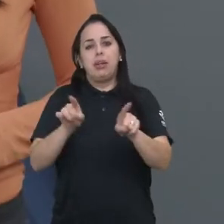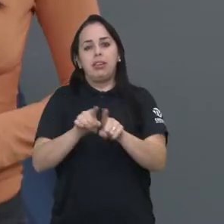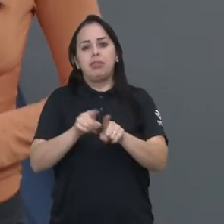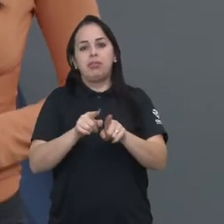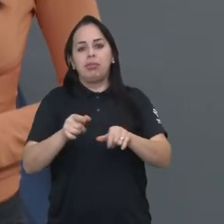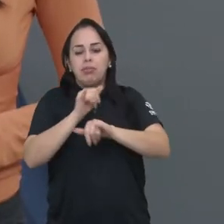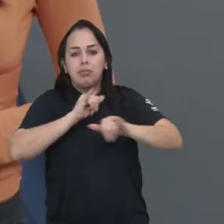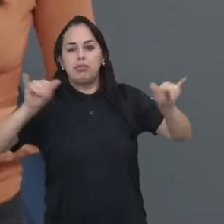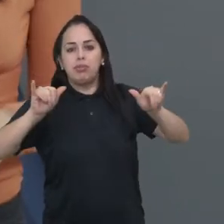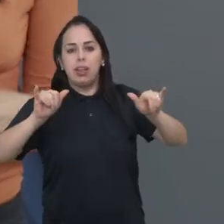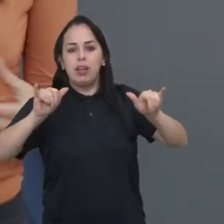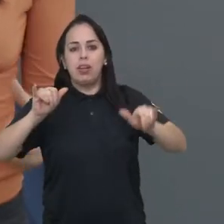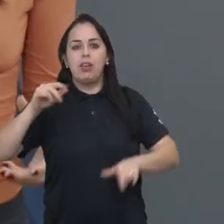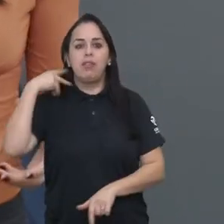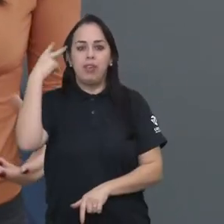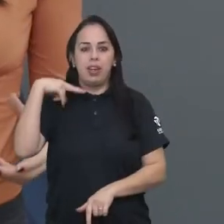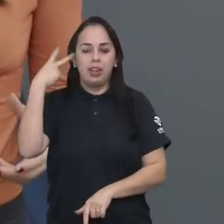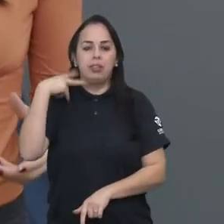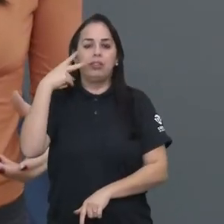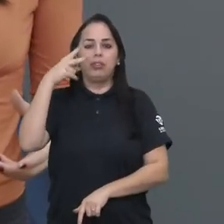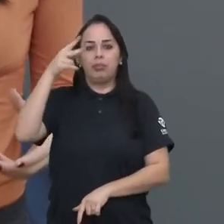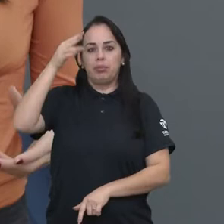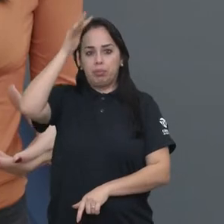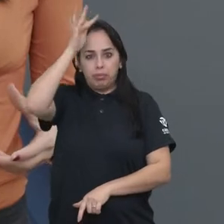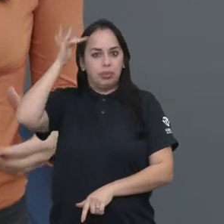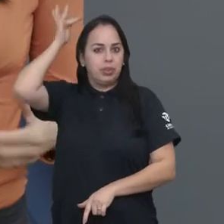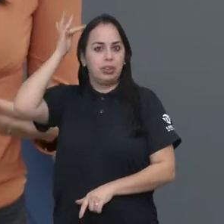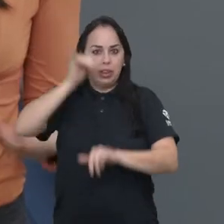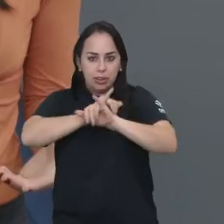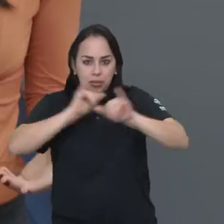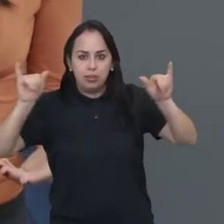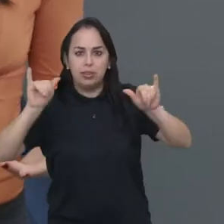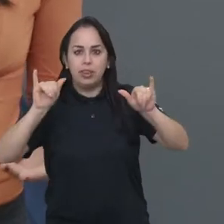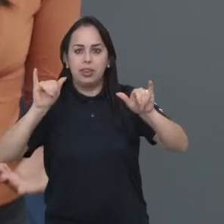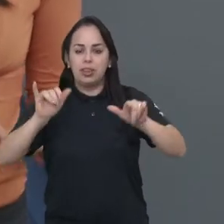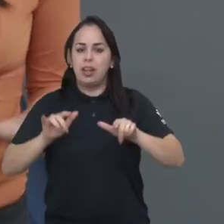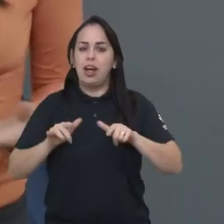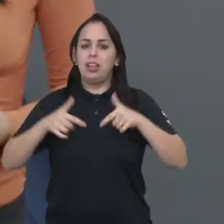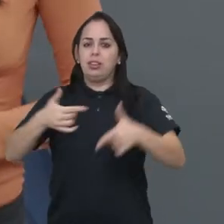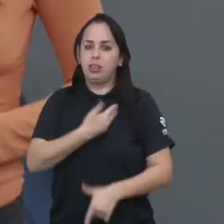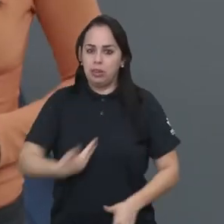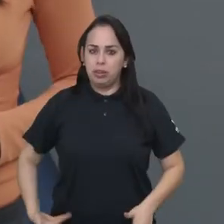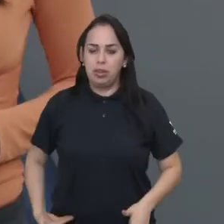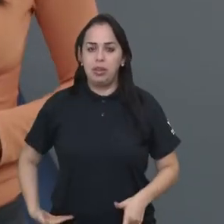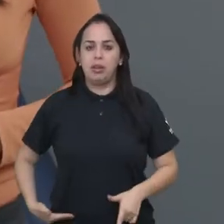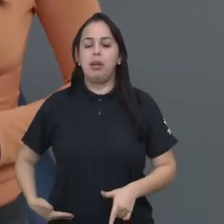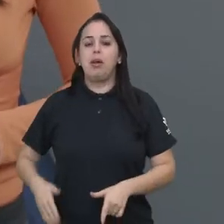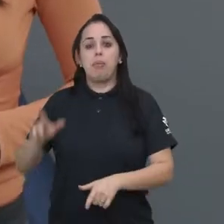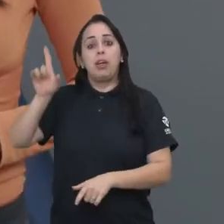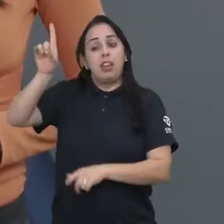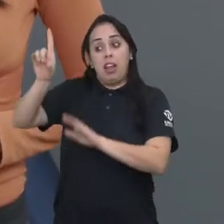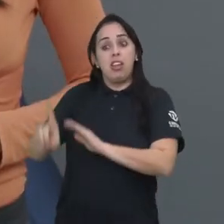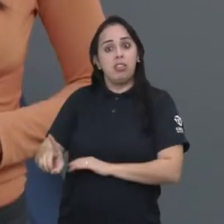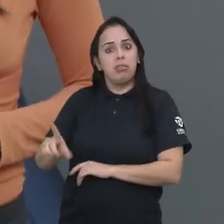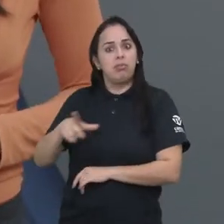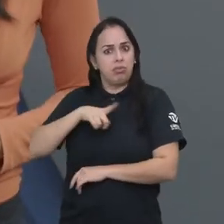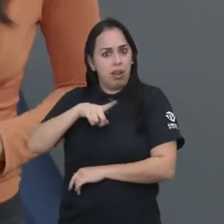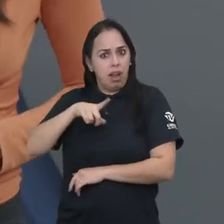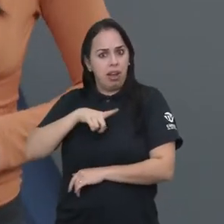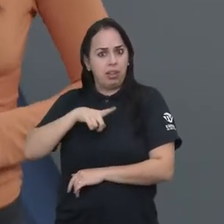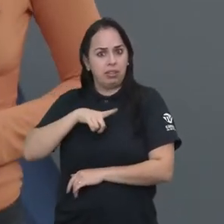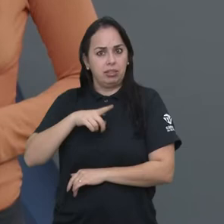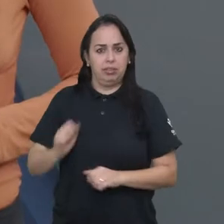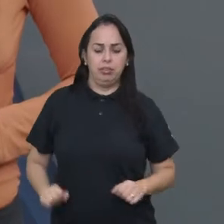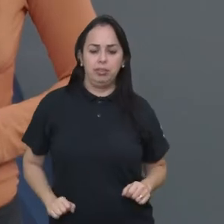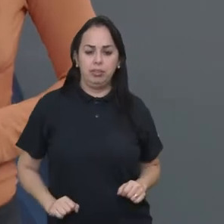vereador Fernando petiti quero divulgar os serviços realizados pelo poder público para preservação dos direitos das pessoas com